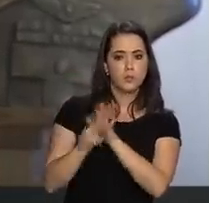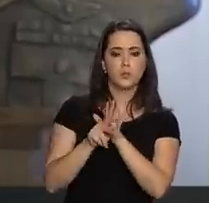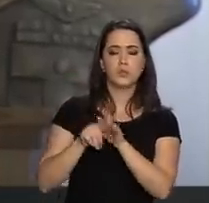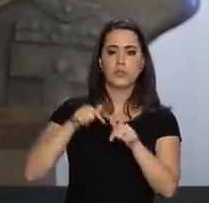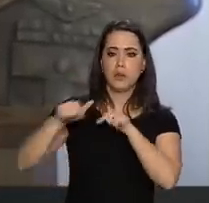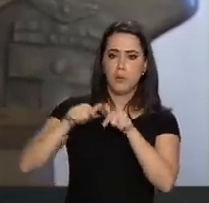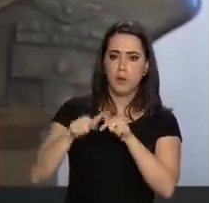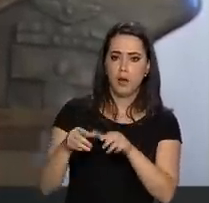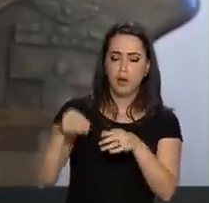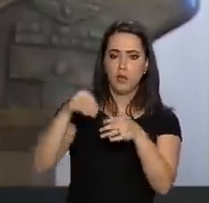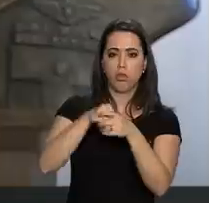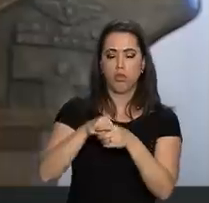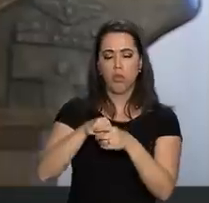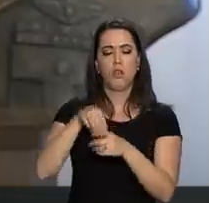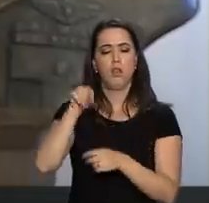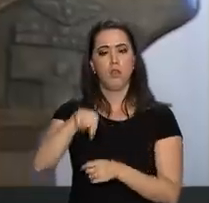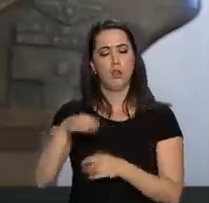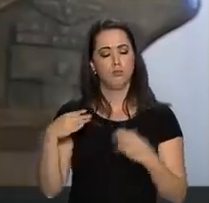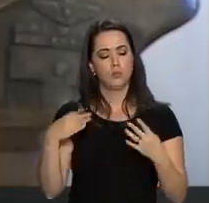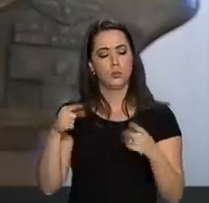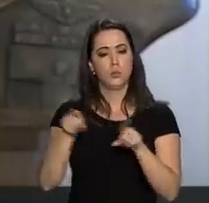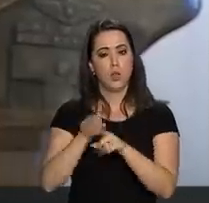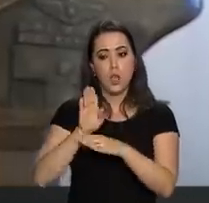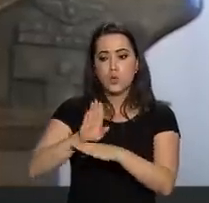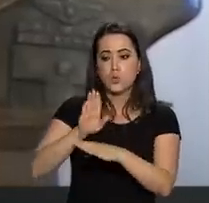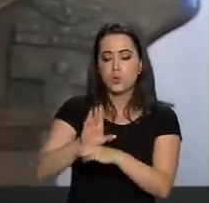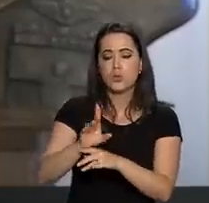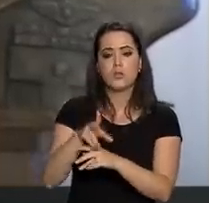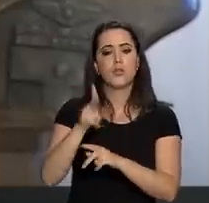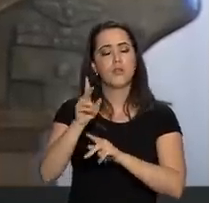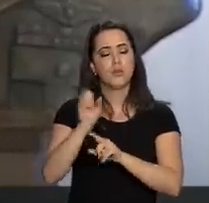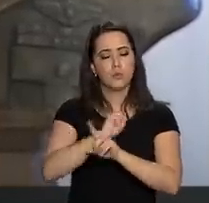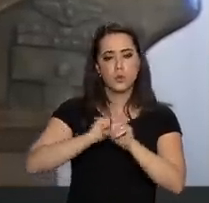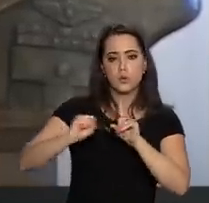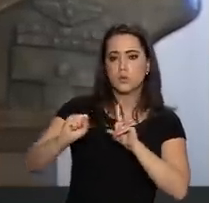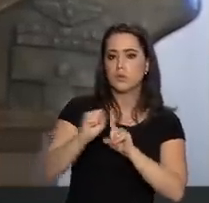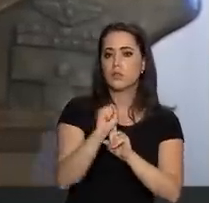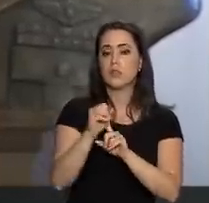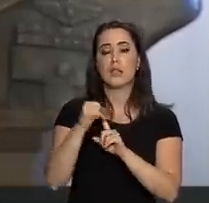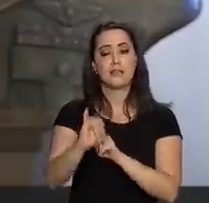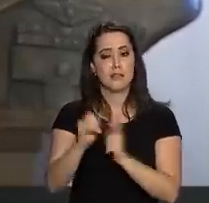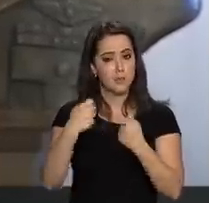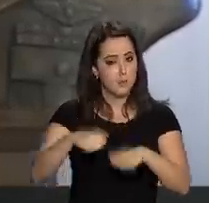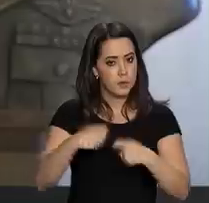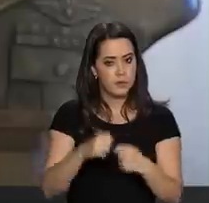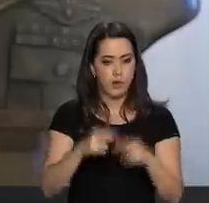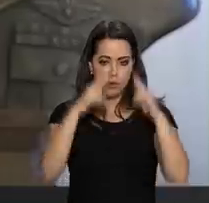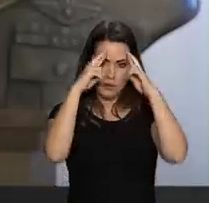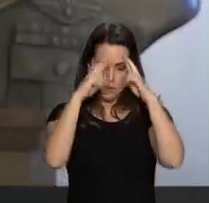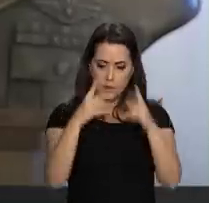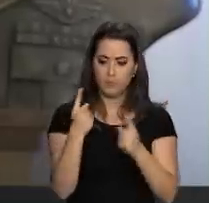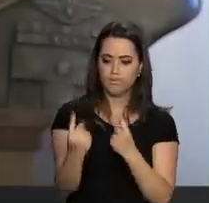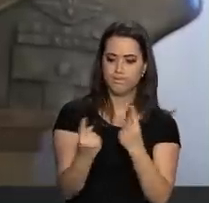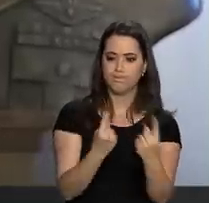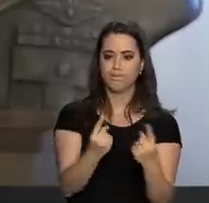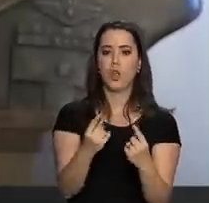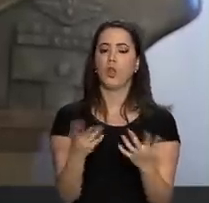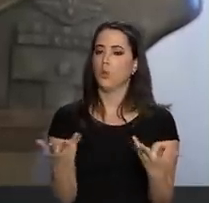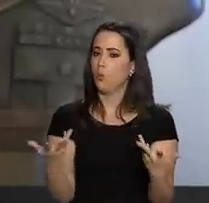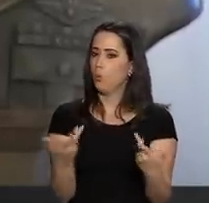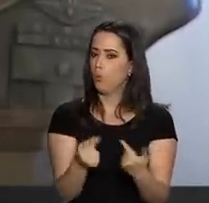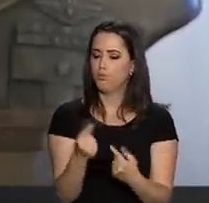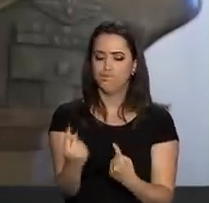e cooperar com o poder civil onde forem demandadas, respeitadas suas capacidades e